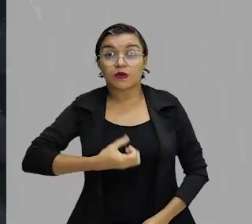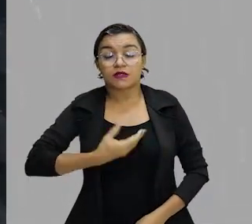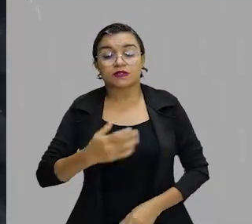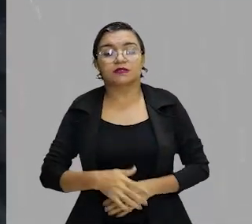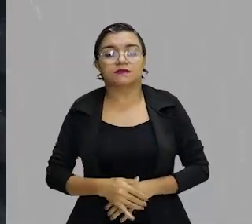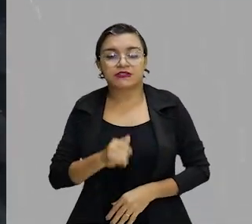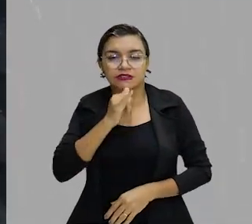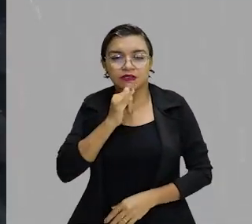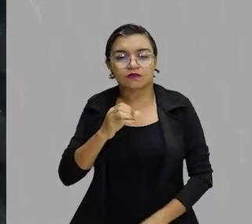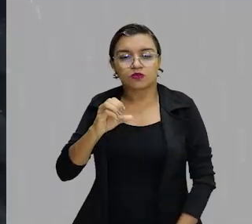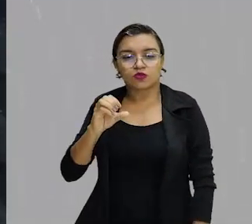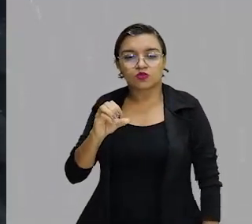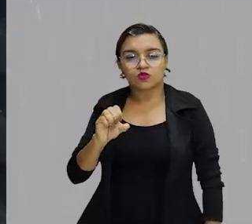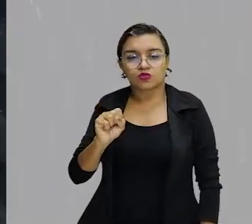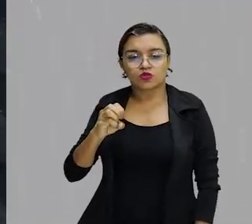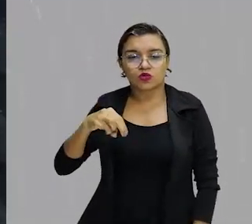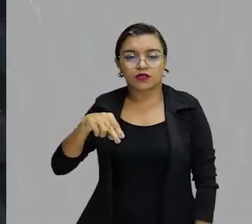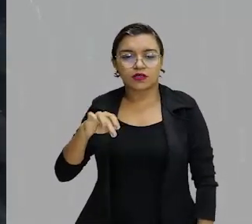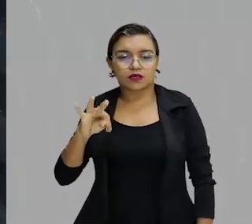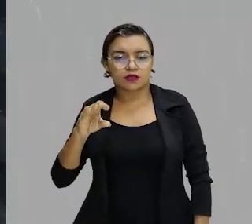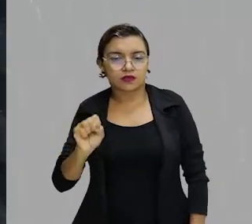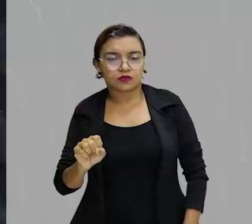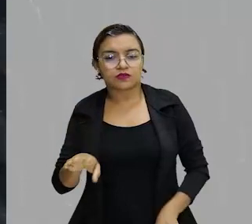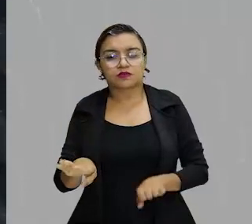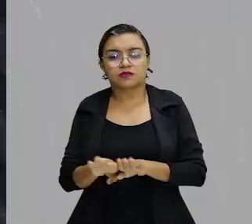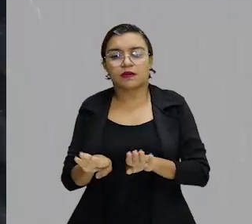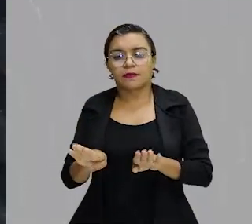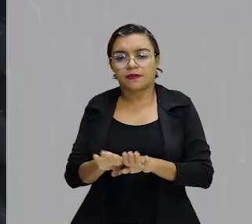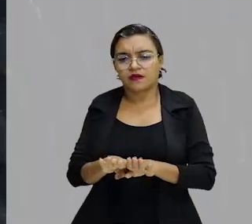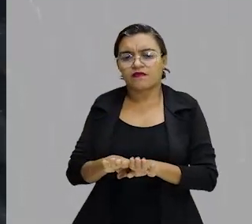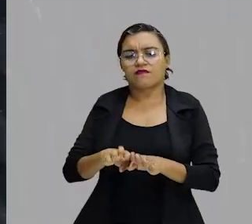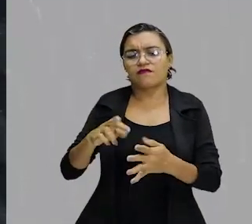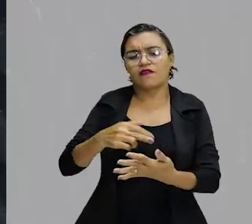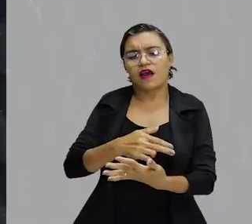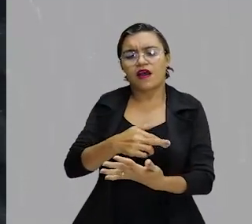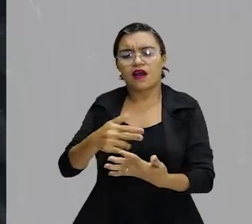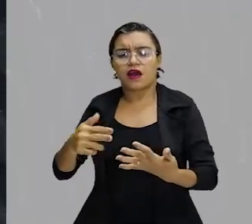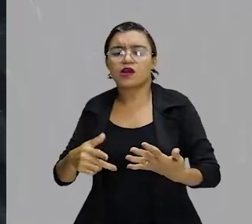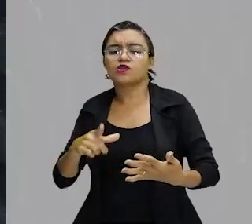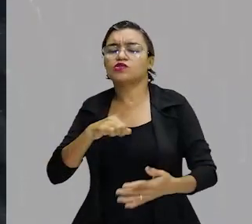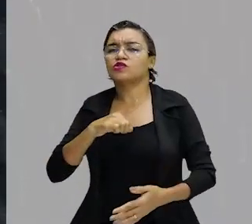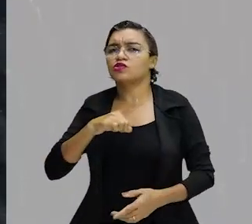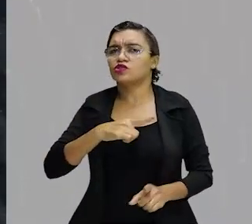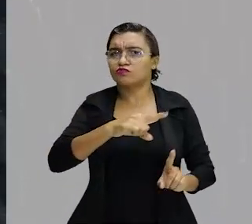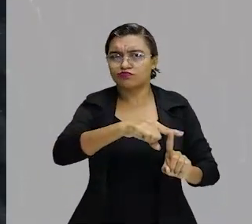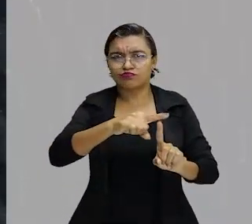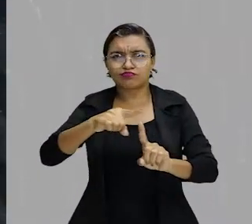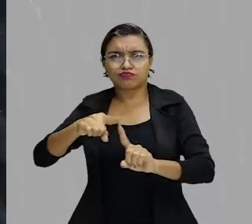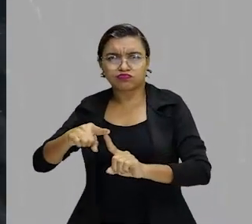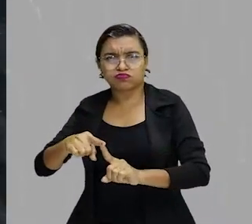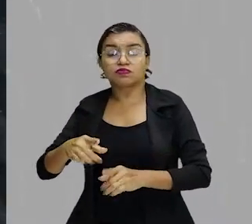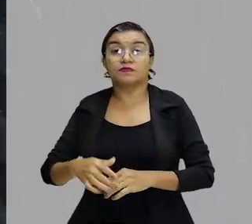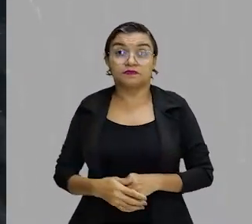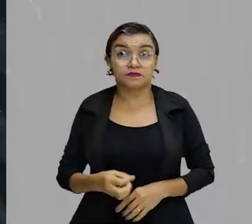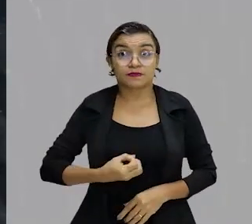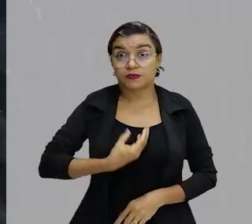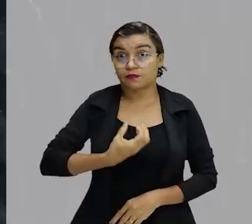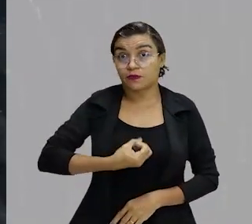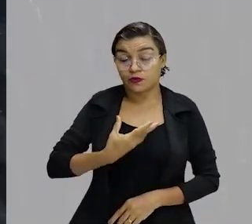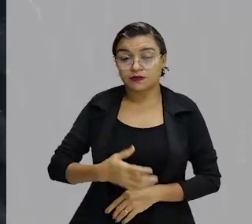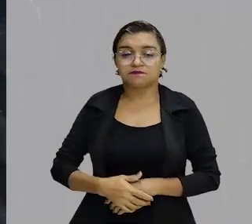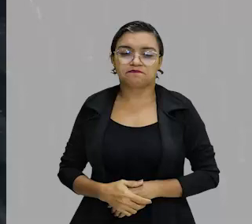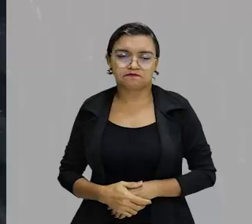temos os sonetos, os versos livres, o haiku, o verso branco ou mesmo as epopeias.